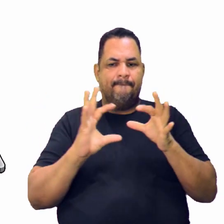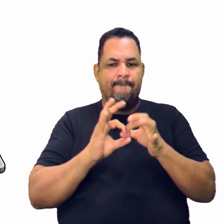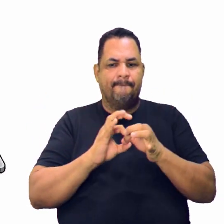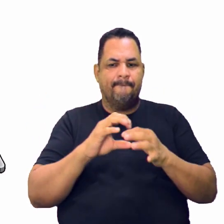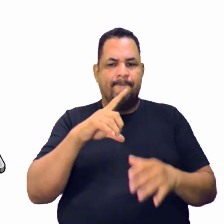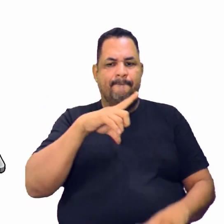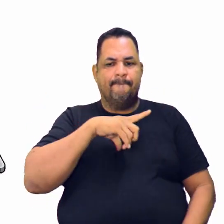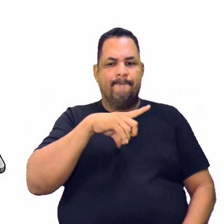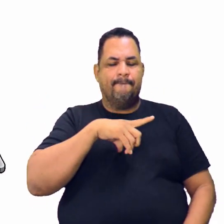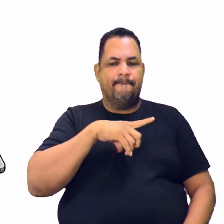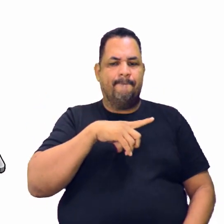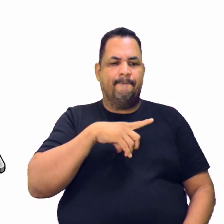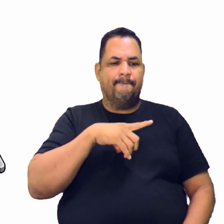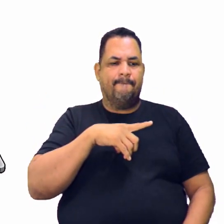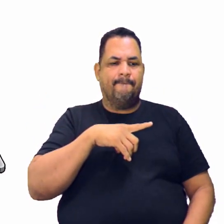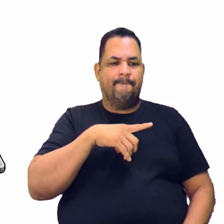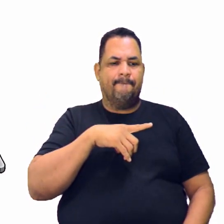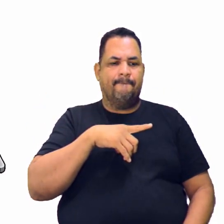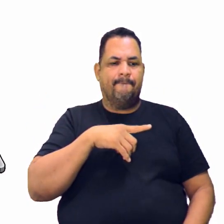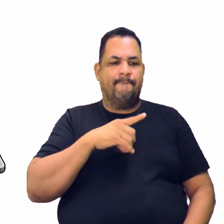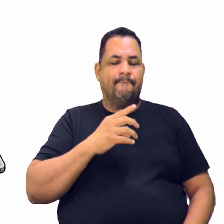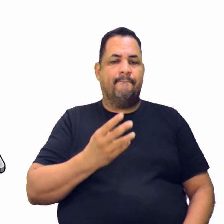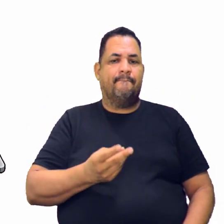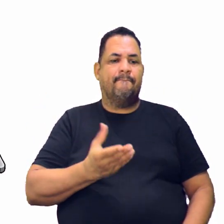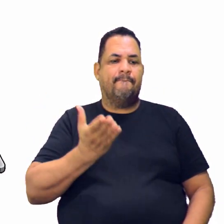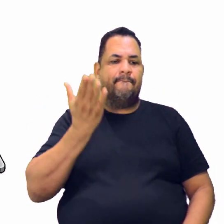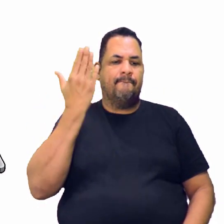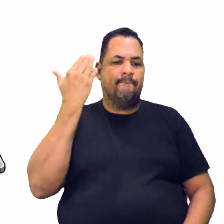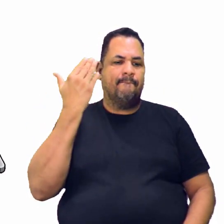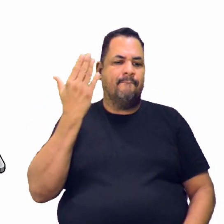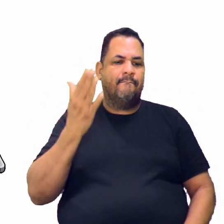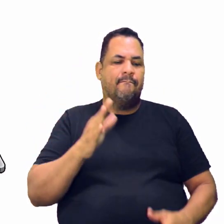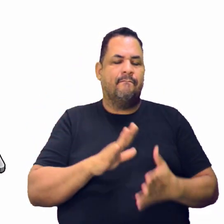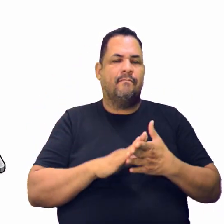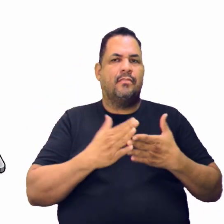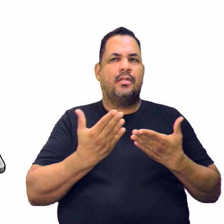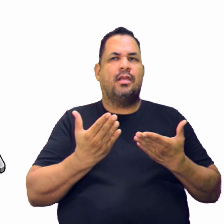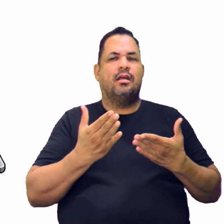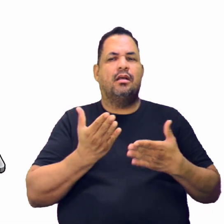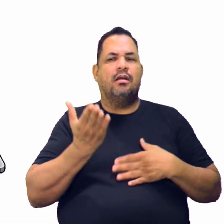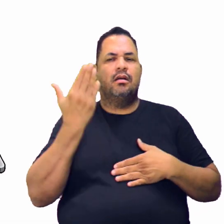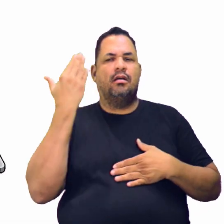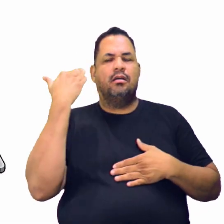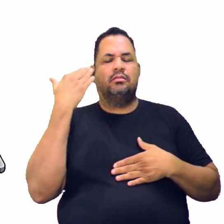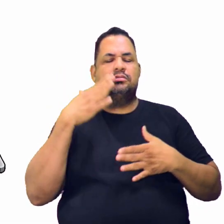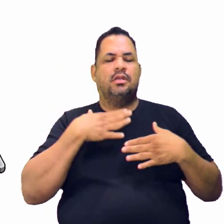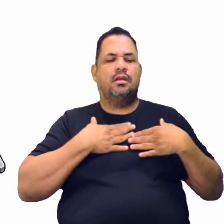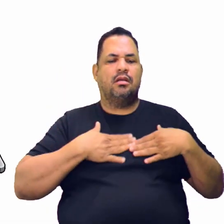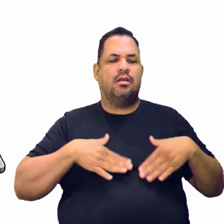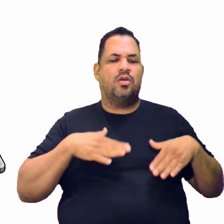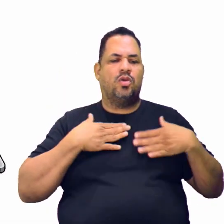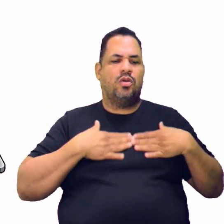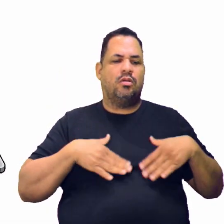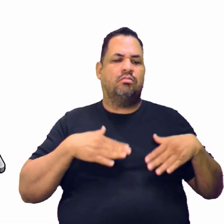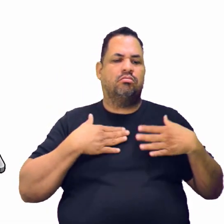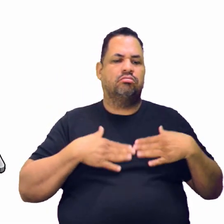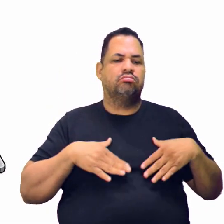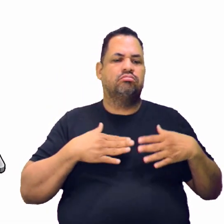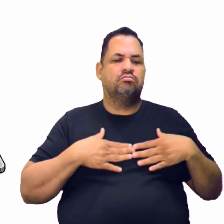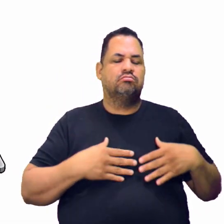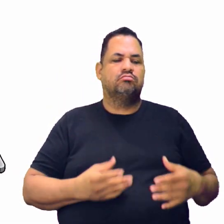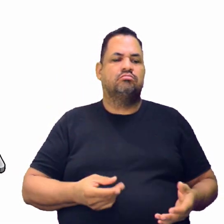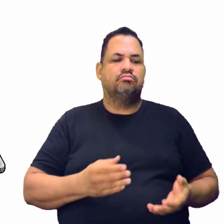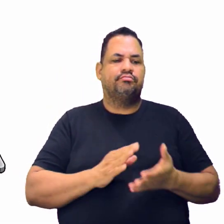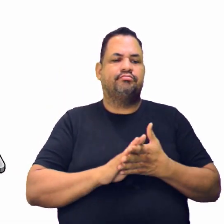Nós temos aqui, né? Era-se mais calmo antigamente, ó. Era-se.